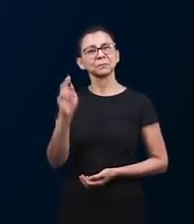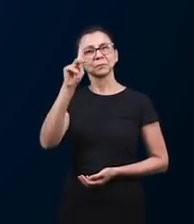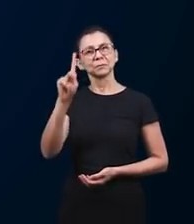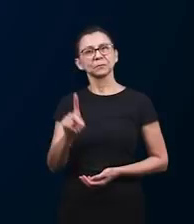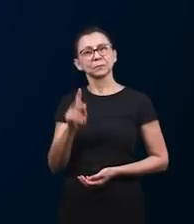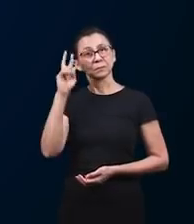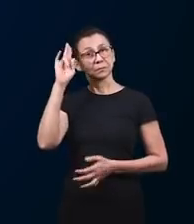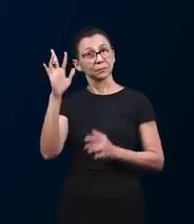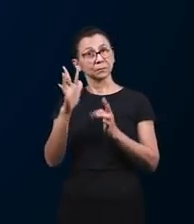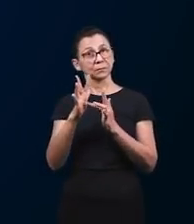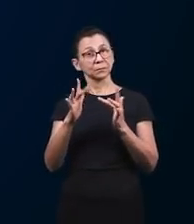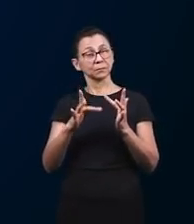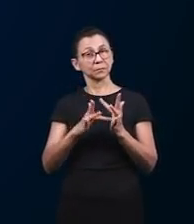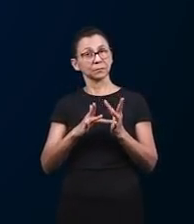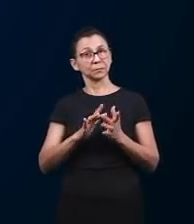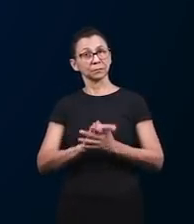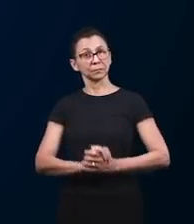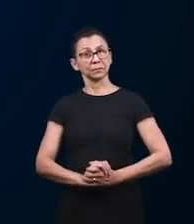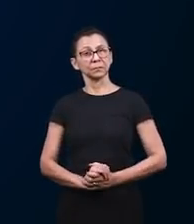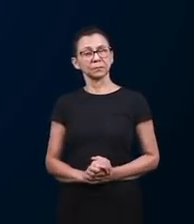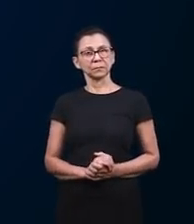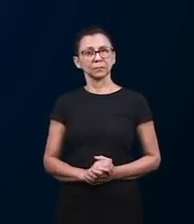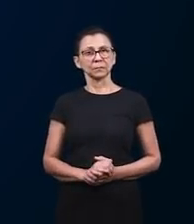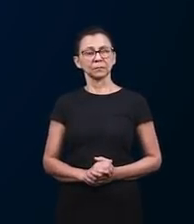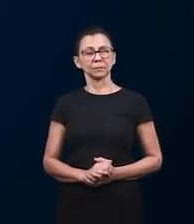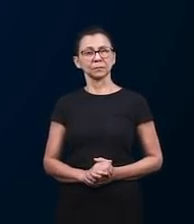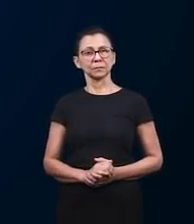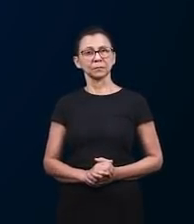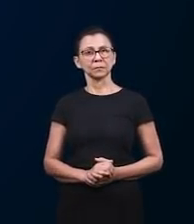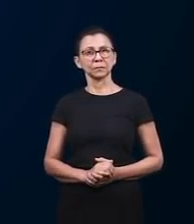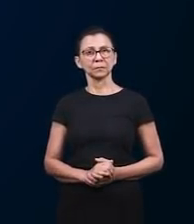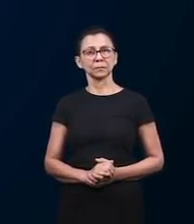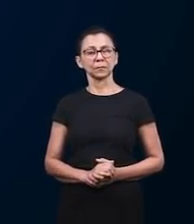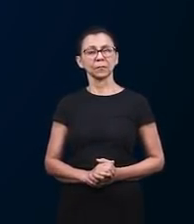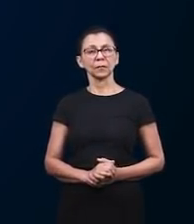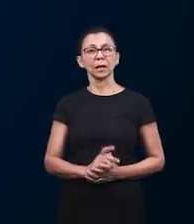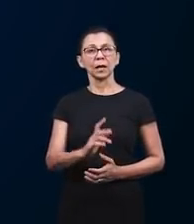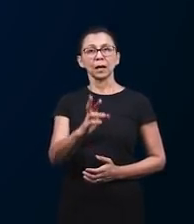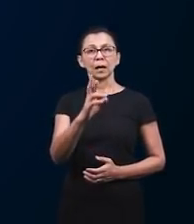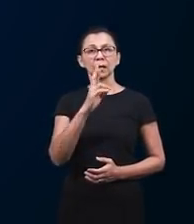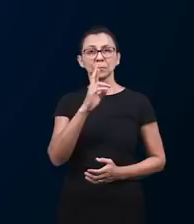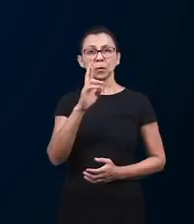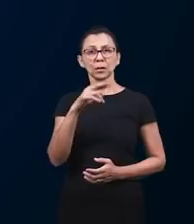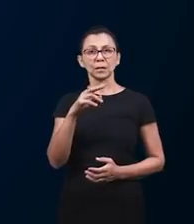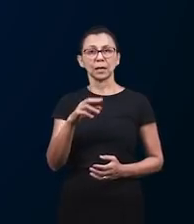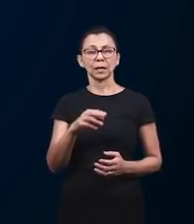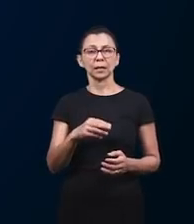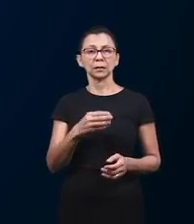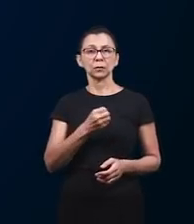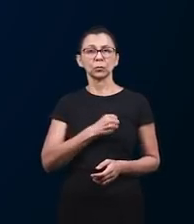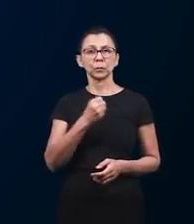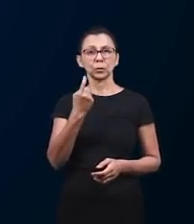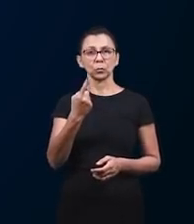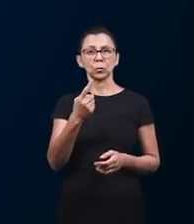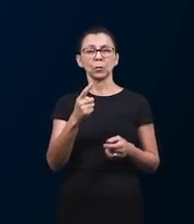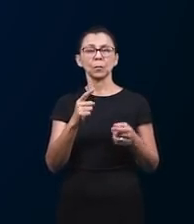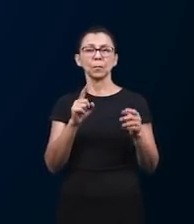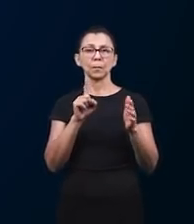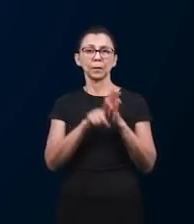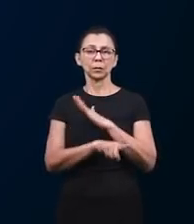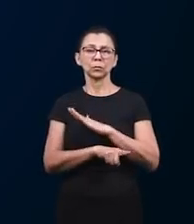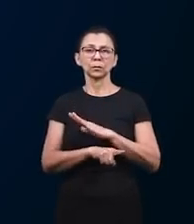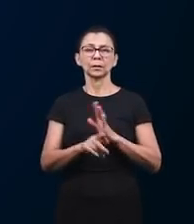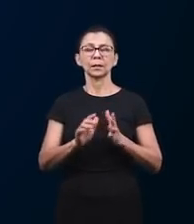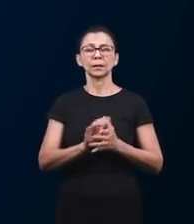Jesus. A resposta à pergunta 1 é o sangue e a palavra. O texto em Apocalipse 12, 11 nos diz o